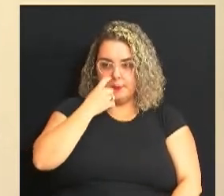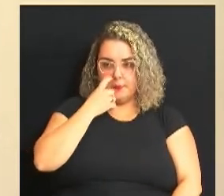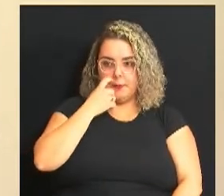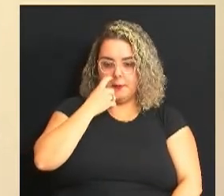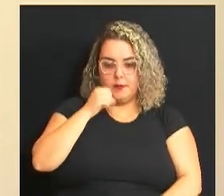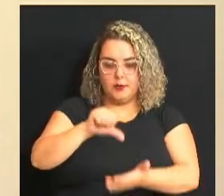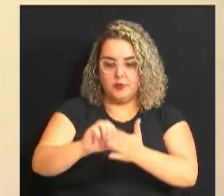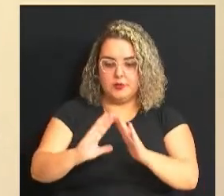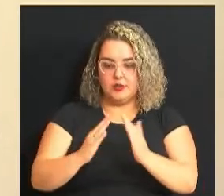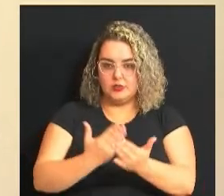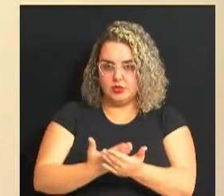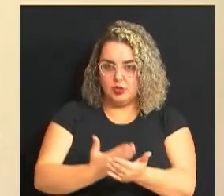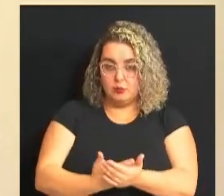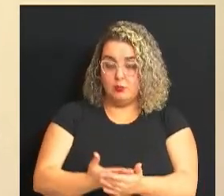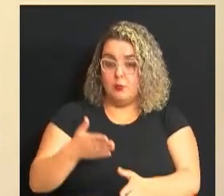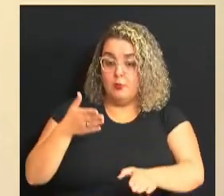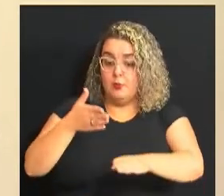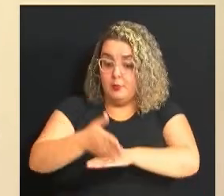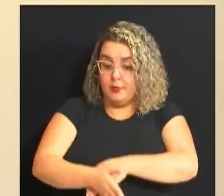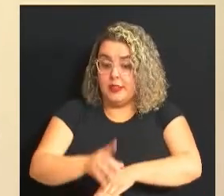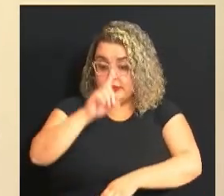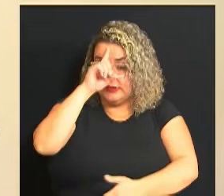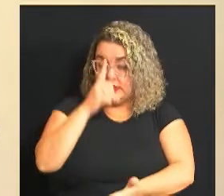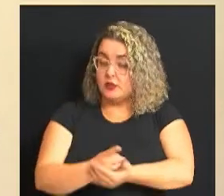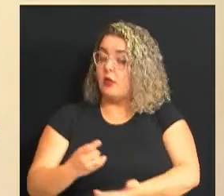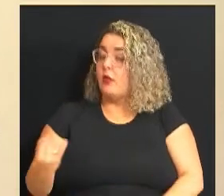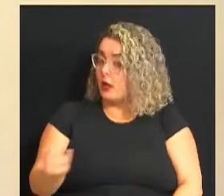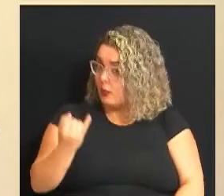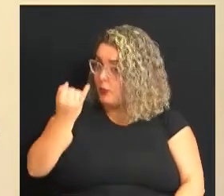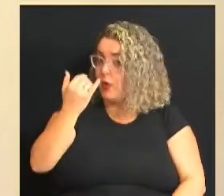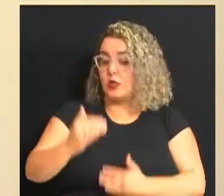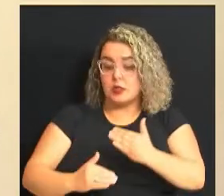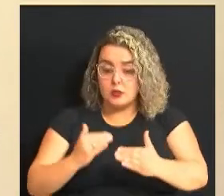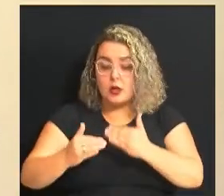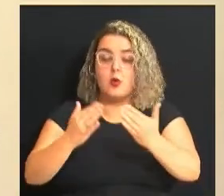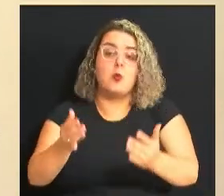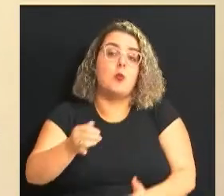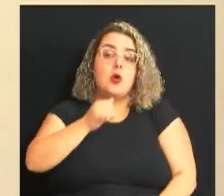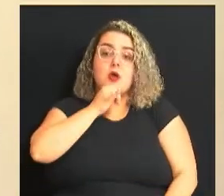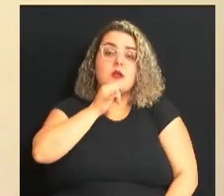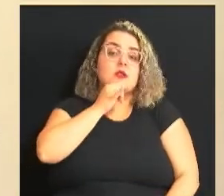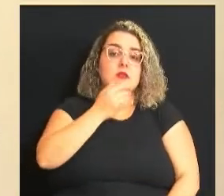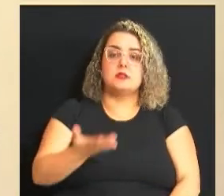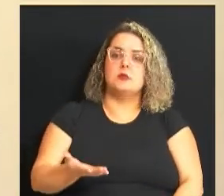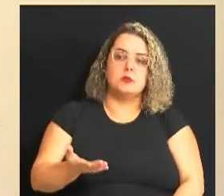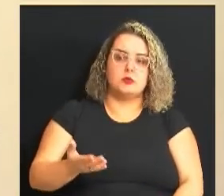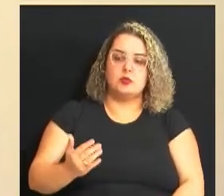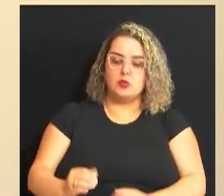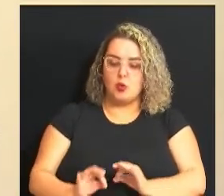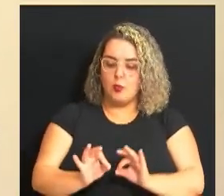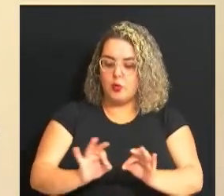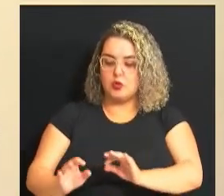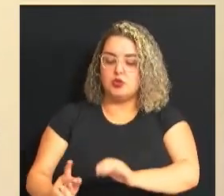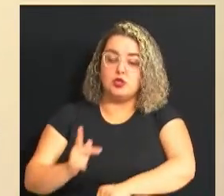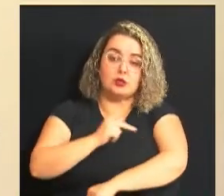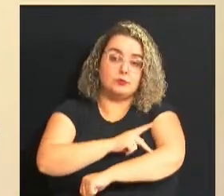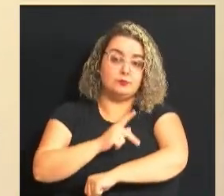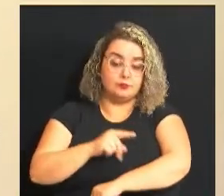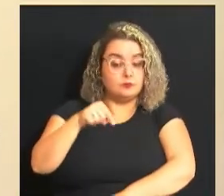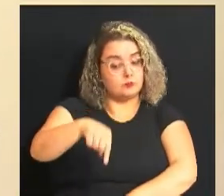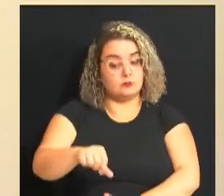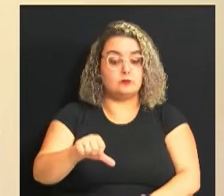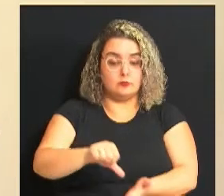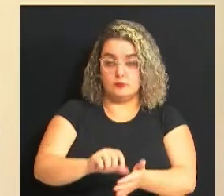exemplo, participar de decisões importantes na construção, por exemplo, do projeto pedagógico daquela unidade